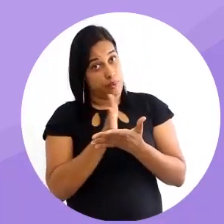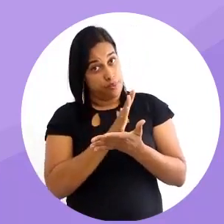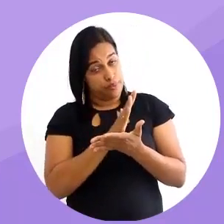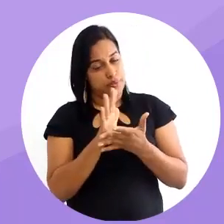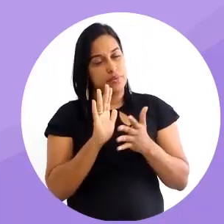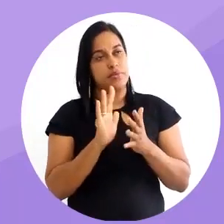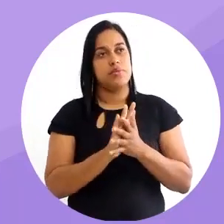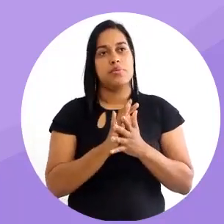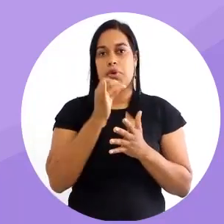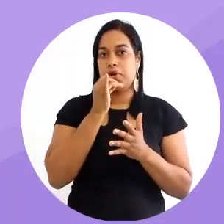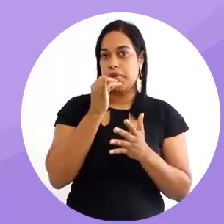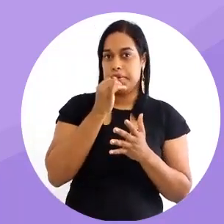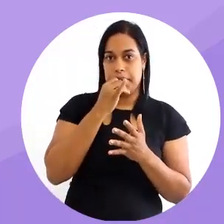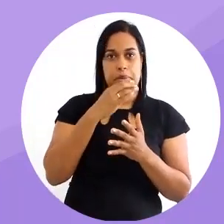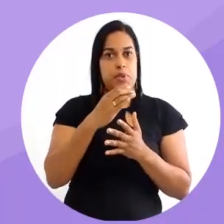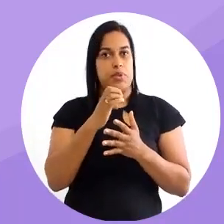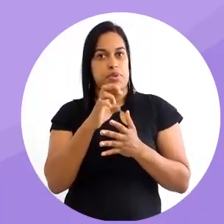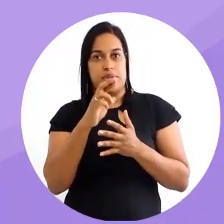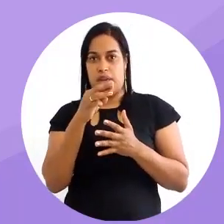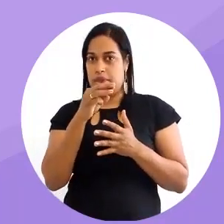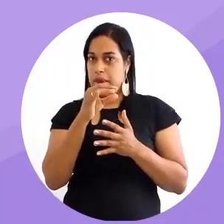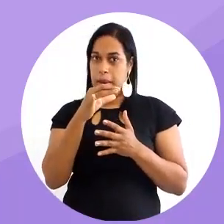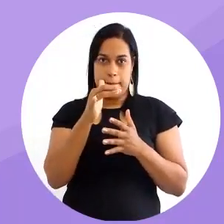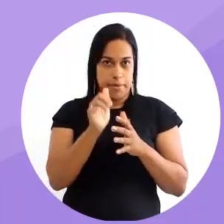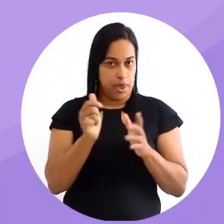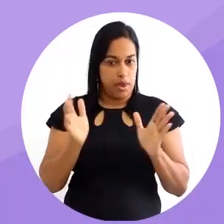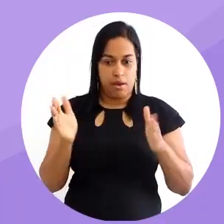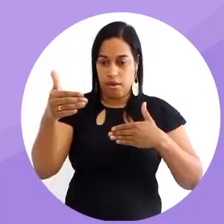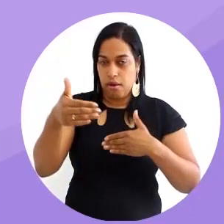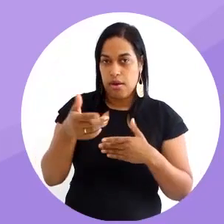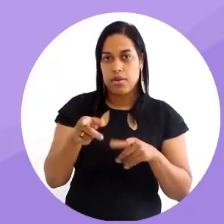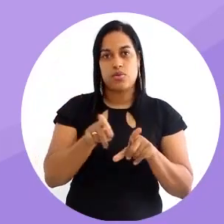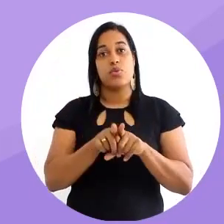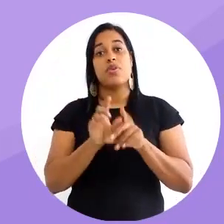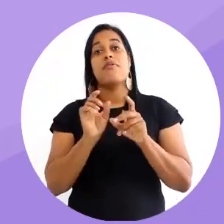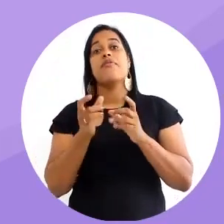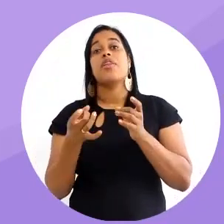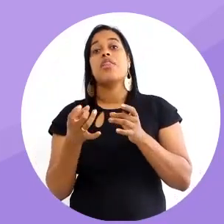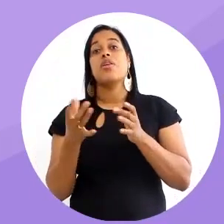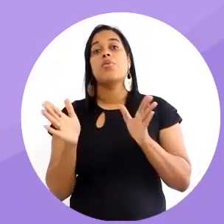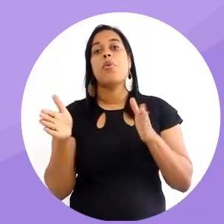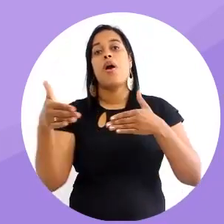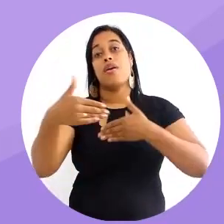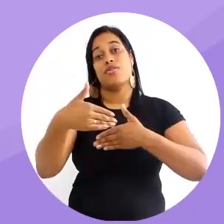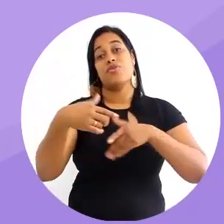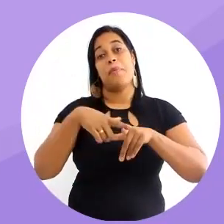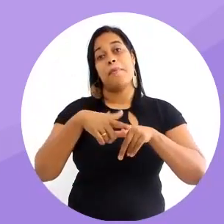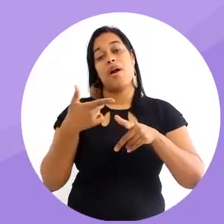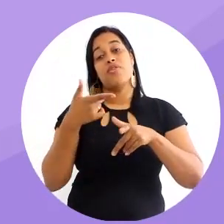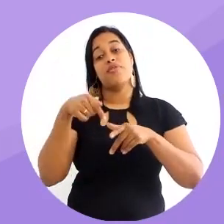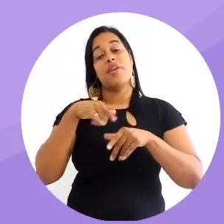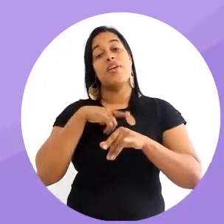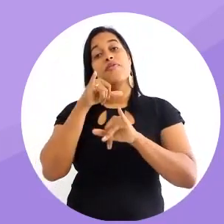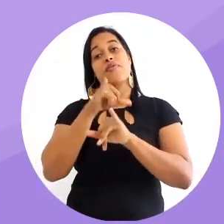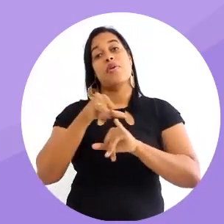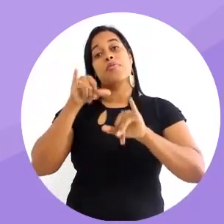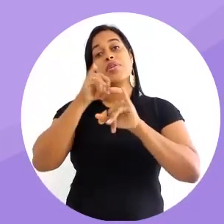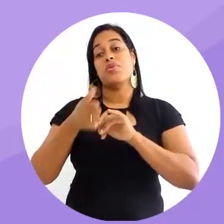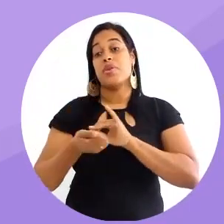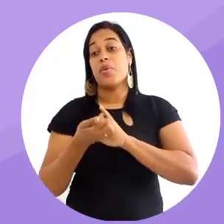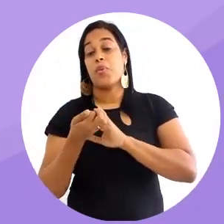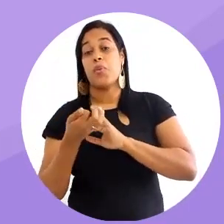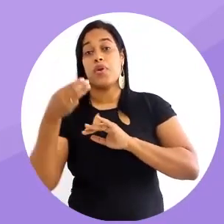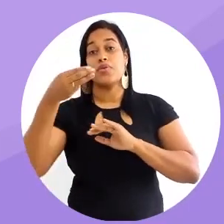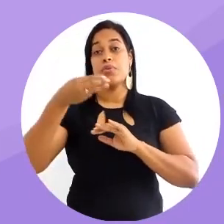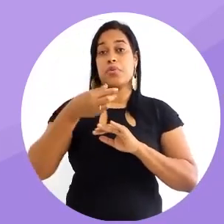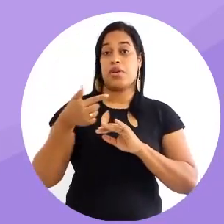casos, cerâmica, porcelanato, placas de modo geral, eles são vendidos por caixa. Mas na caixa vem a informação de